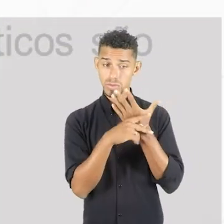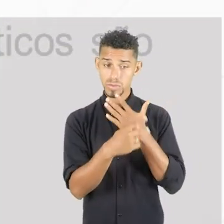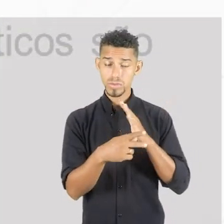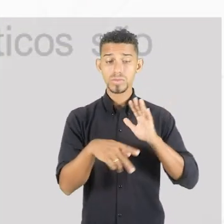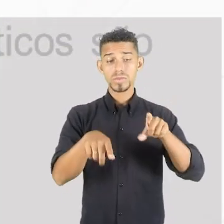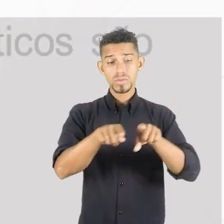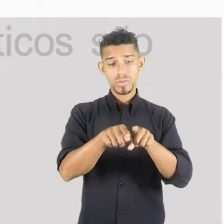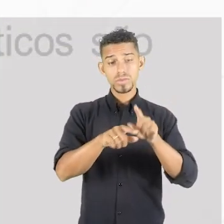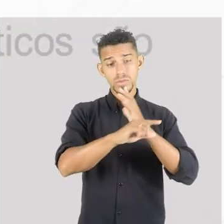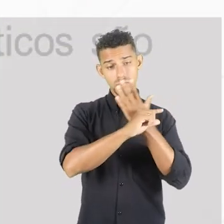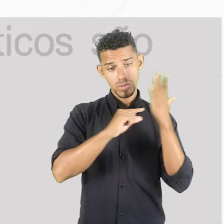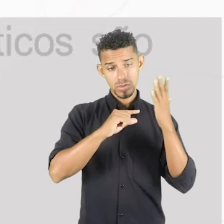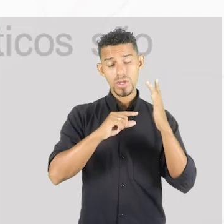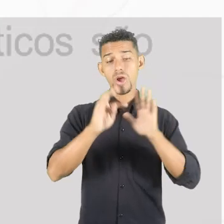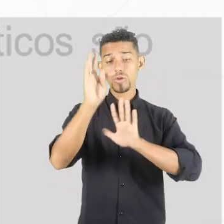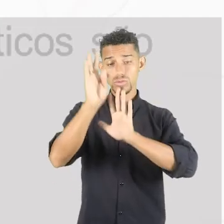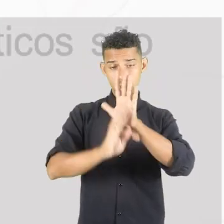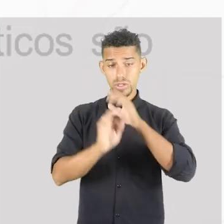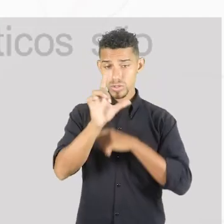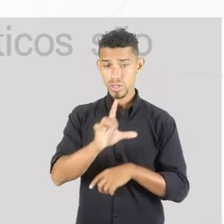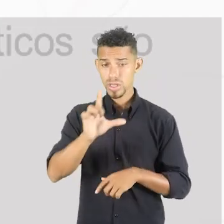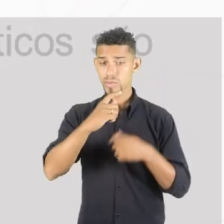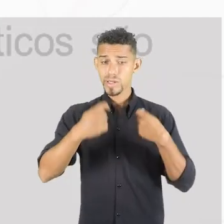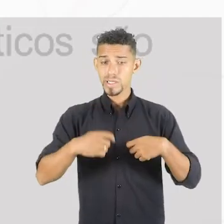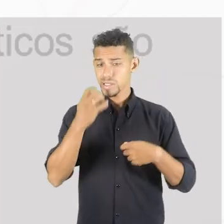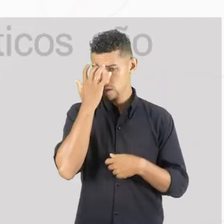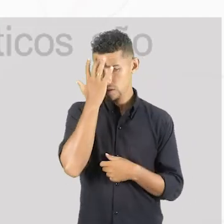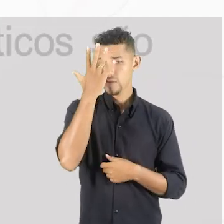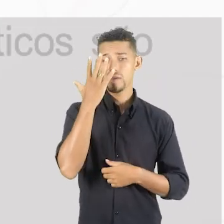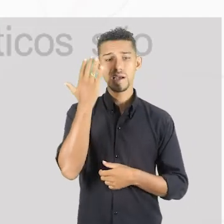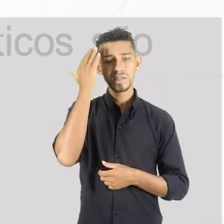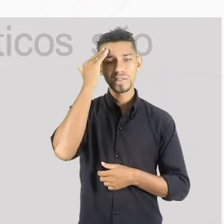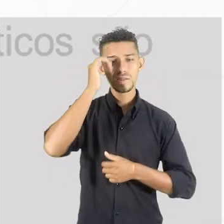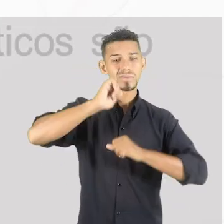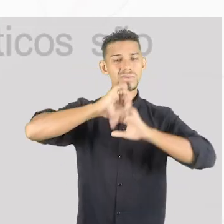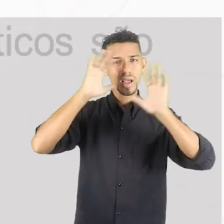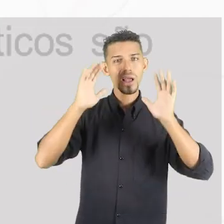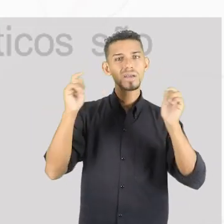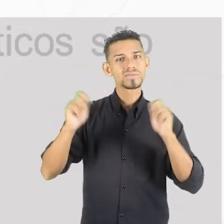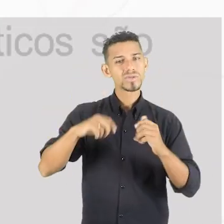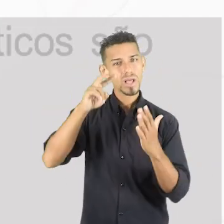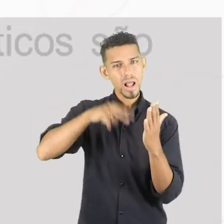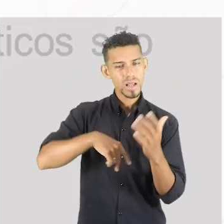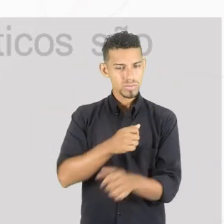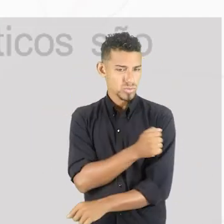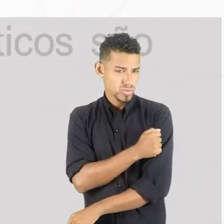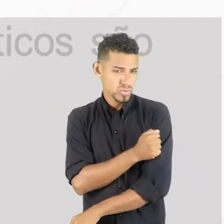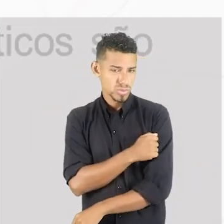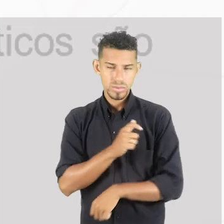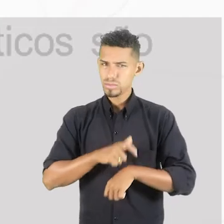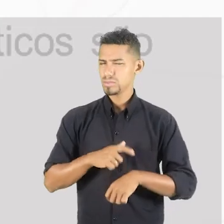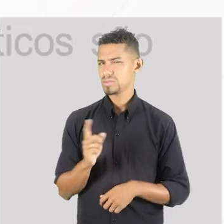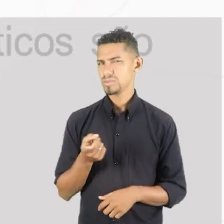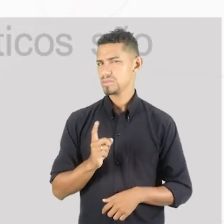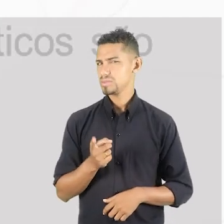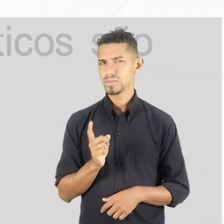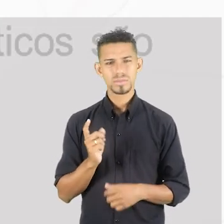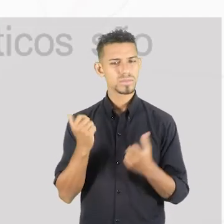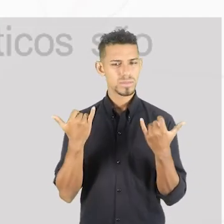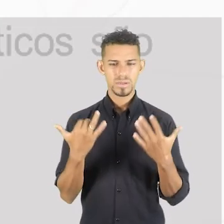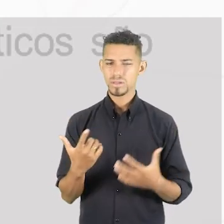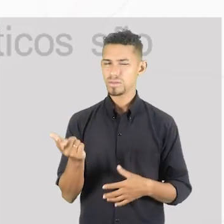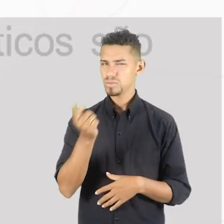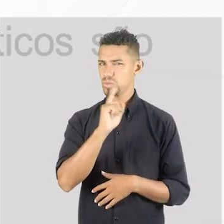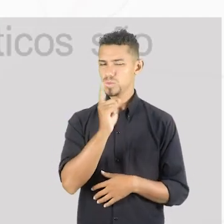os textos literários precisam ser fáceis para poderem ser lidos pelos alunos. Em momento nenhum a autora falou